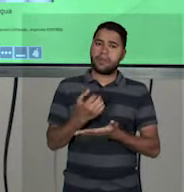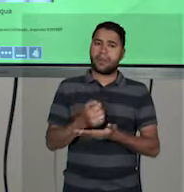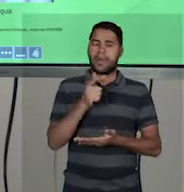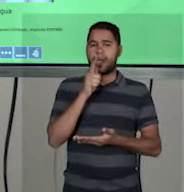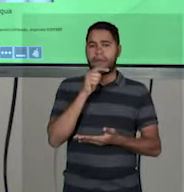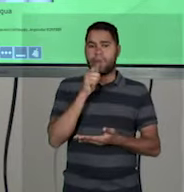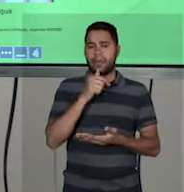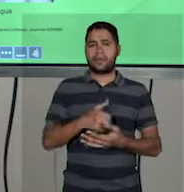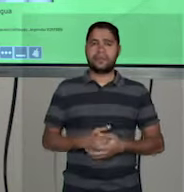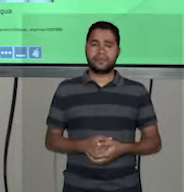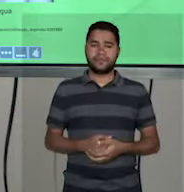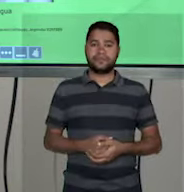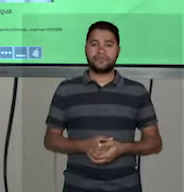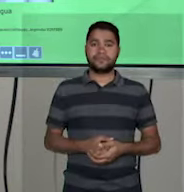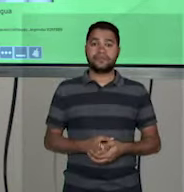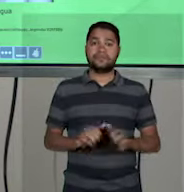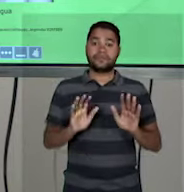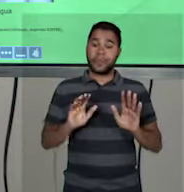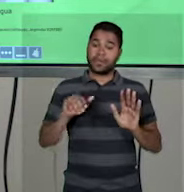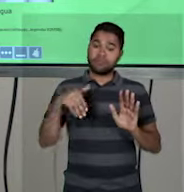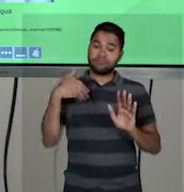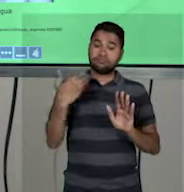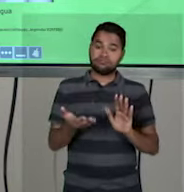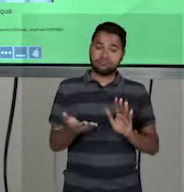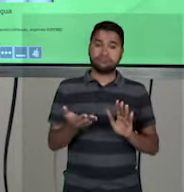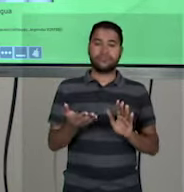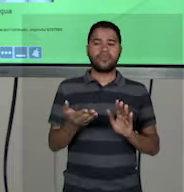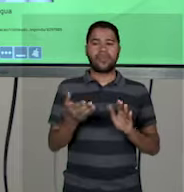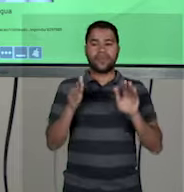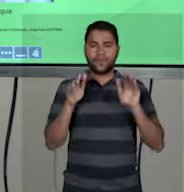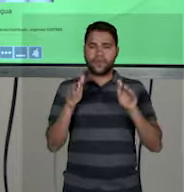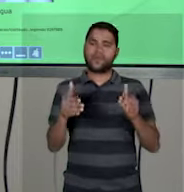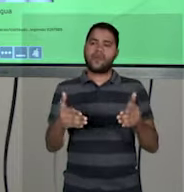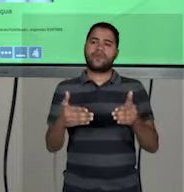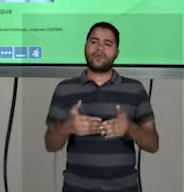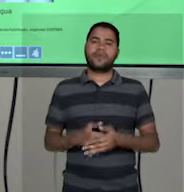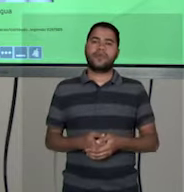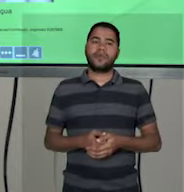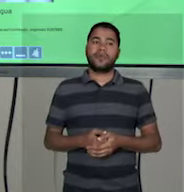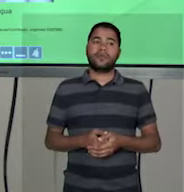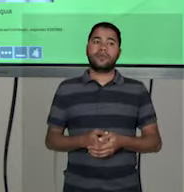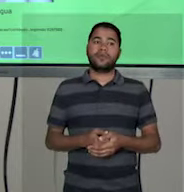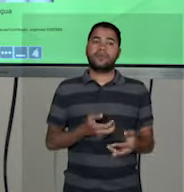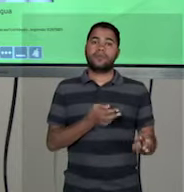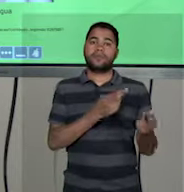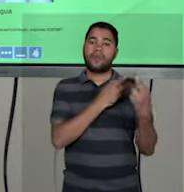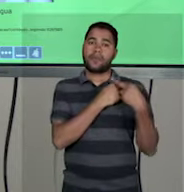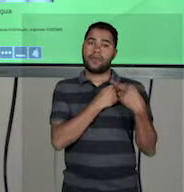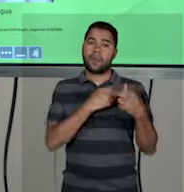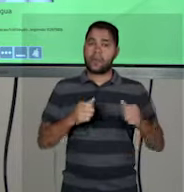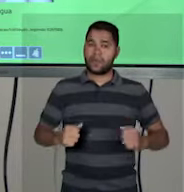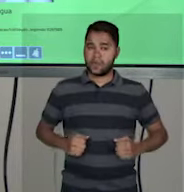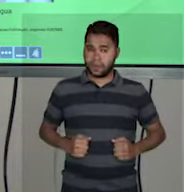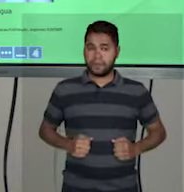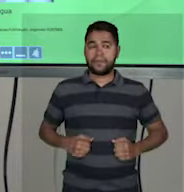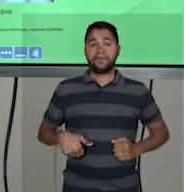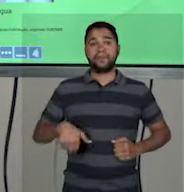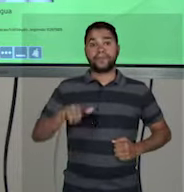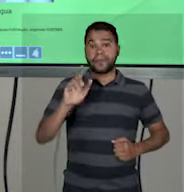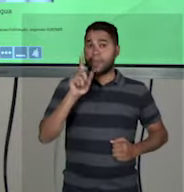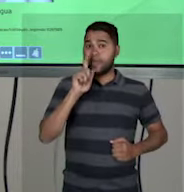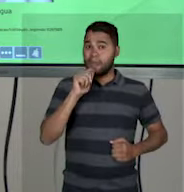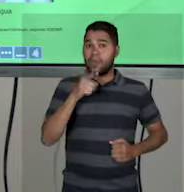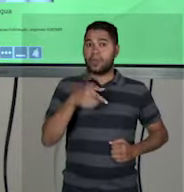no organismo. Mas até lá, vamos concentrar aqui no papel, então, do rim. Quanto mais água você